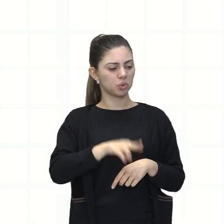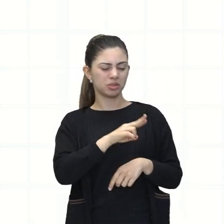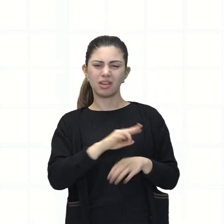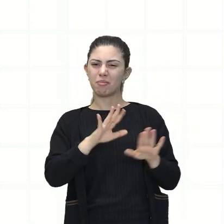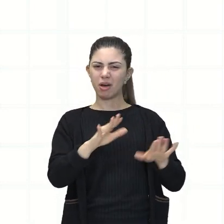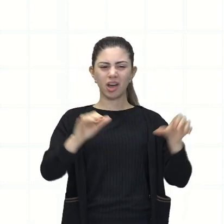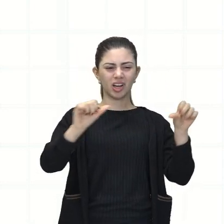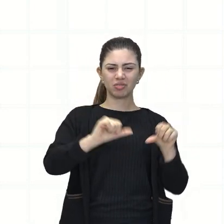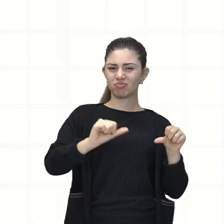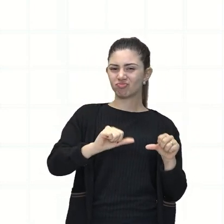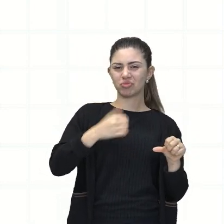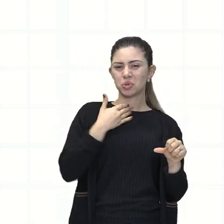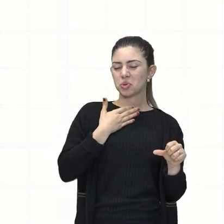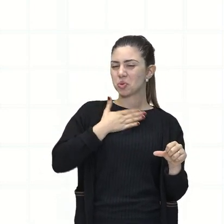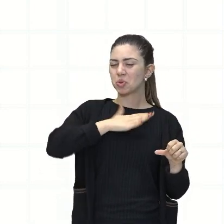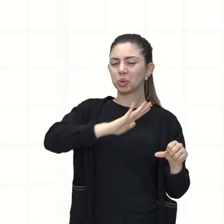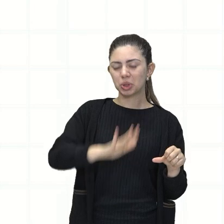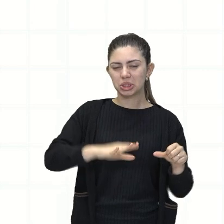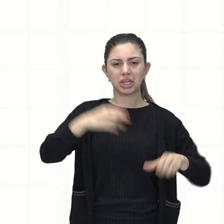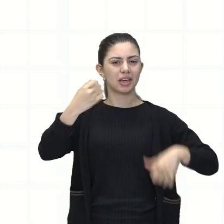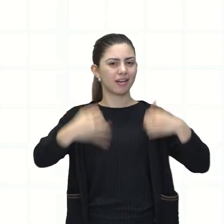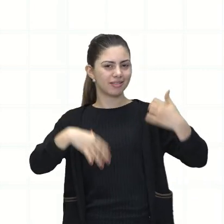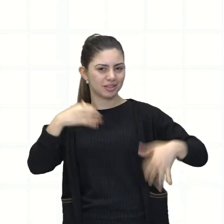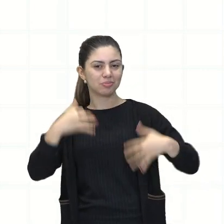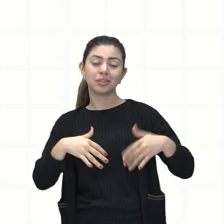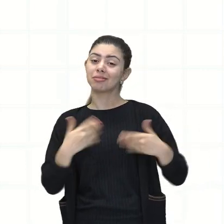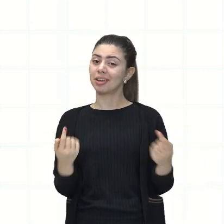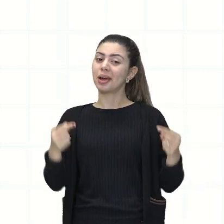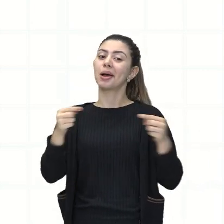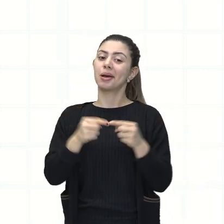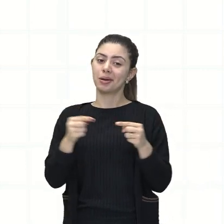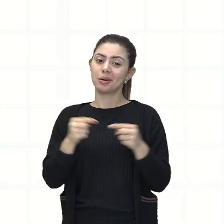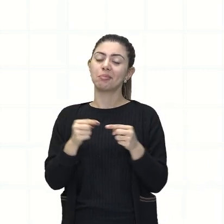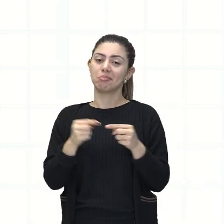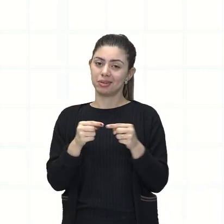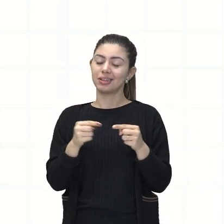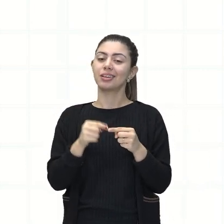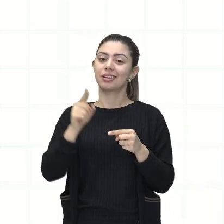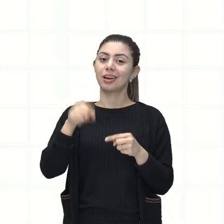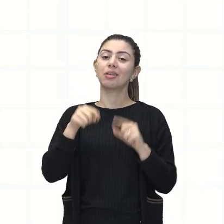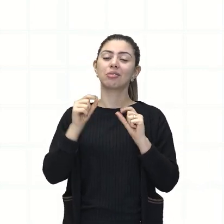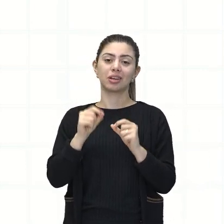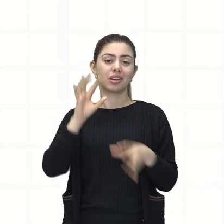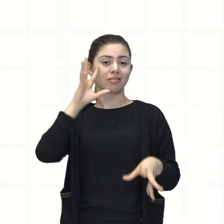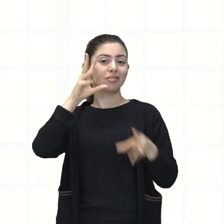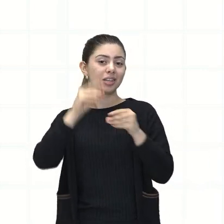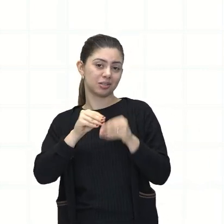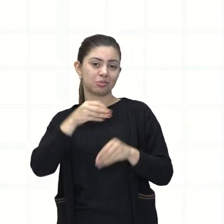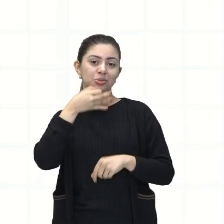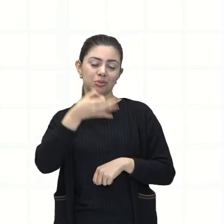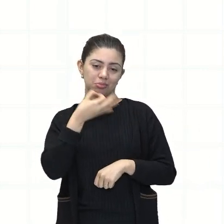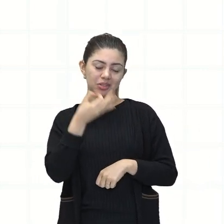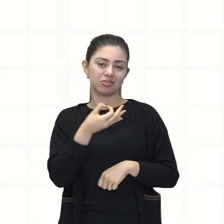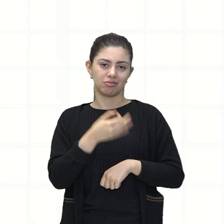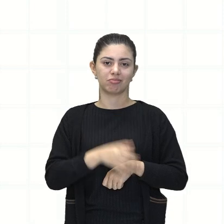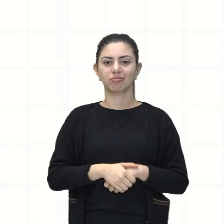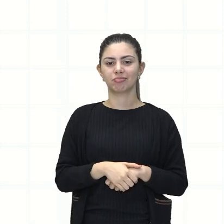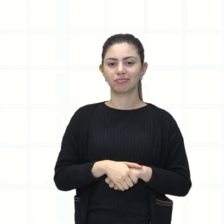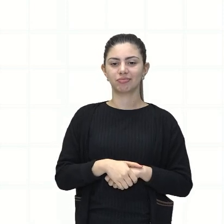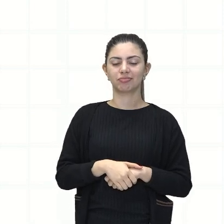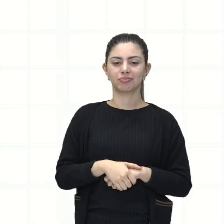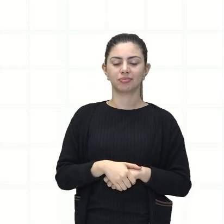dizendo que não funciona muito bem, não funcionou, não prestou aqui em casa esse objeto, certo? Não funcionou a